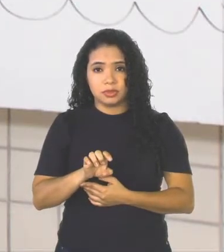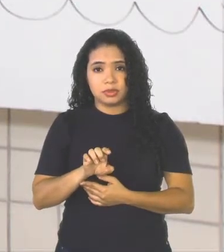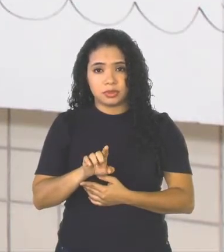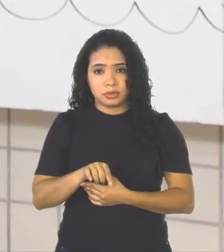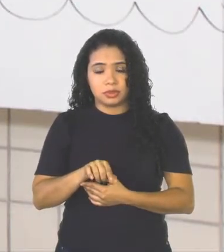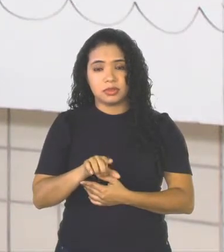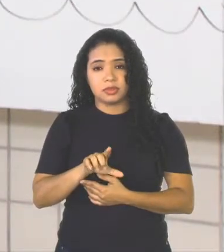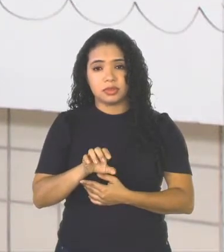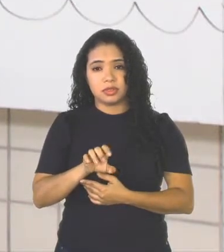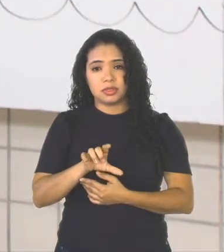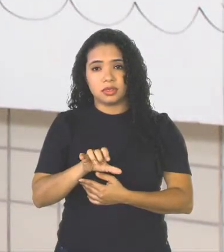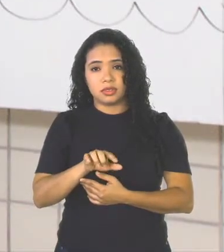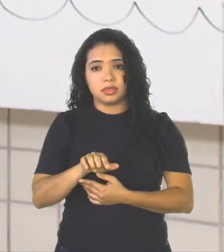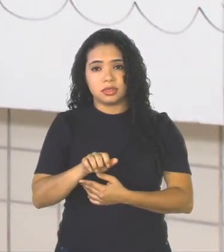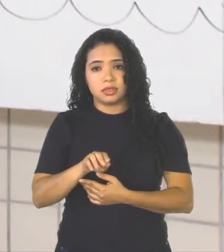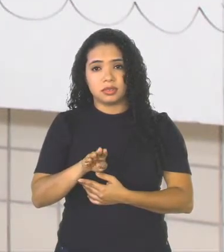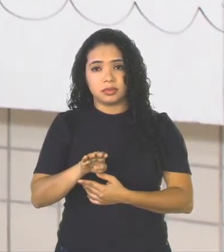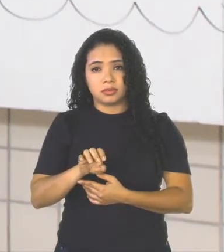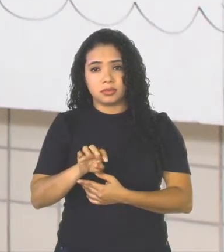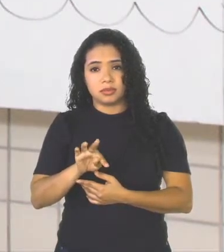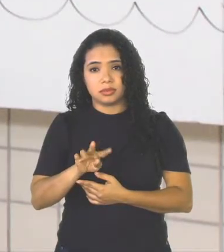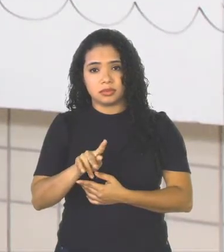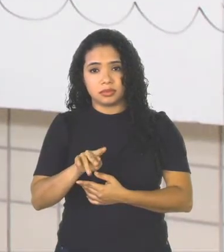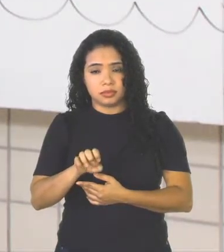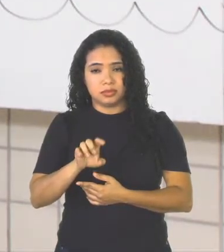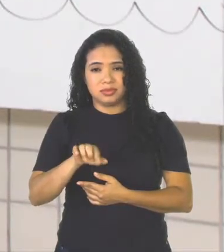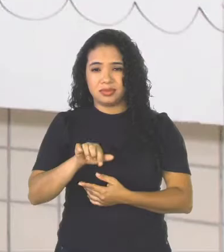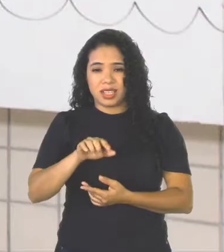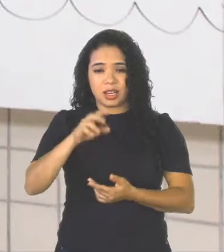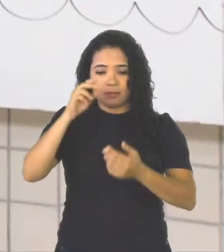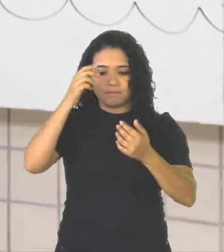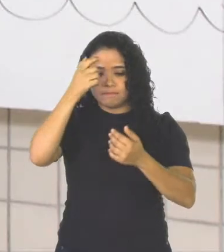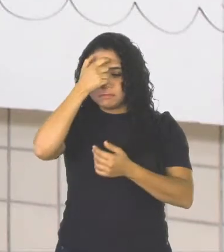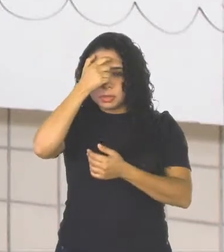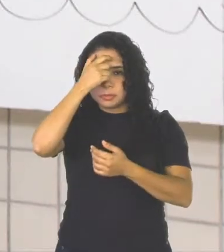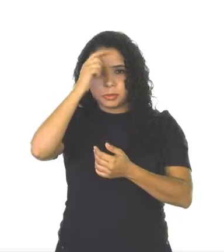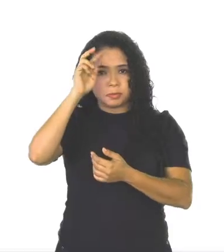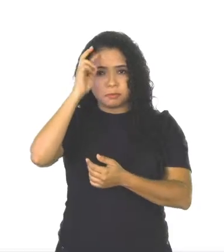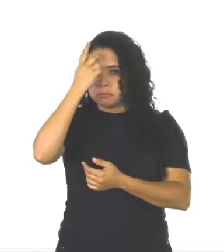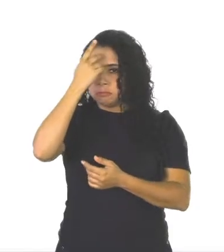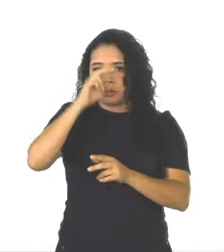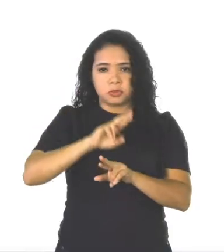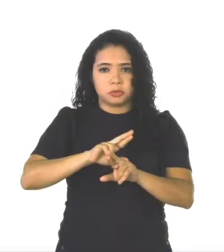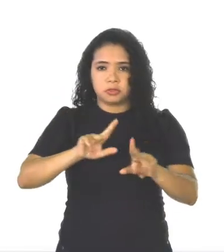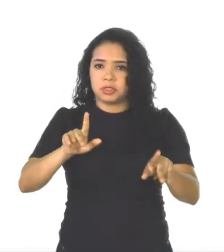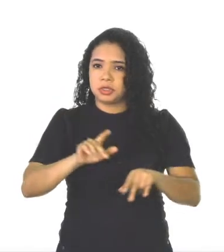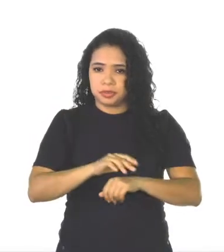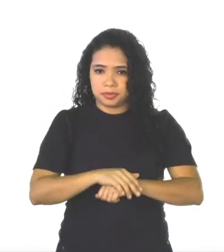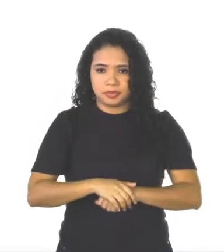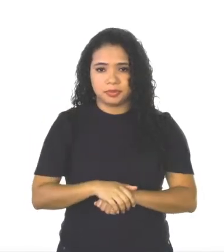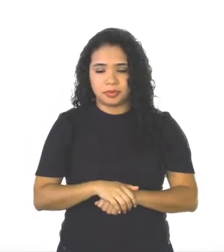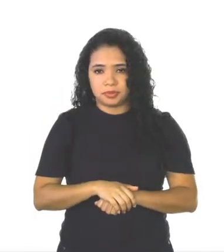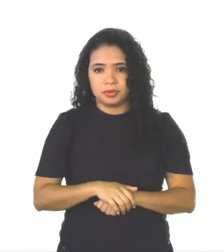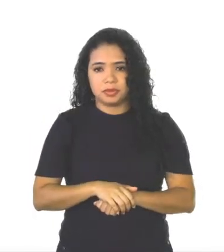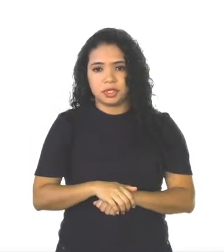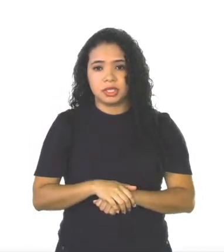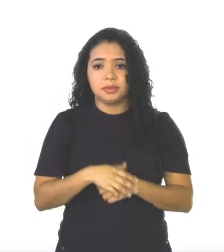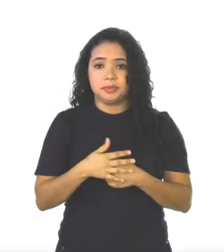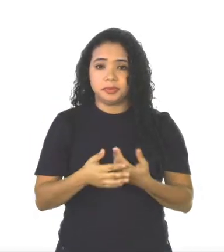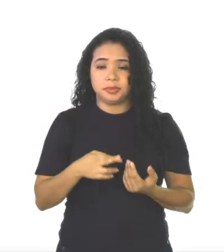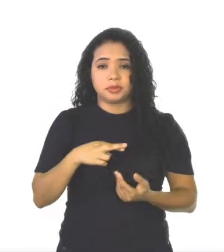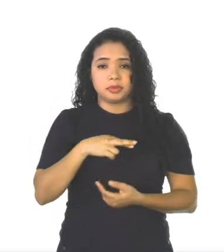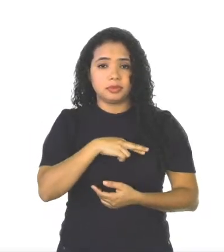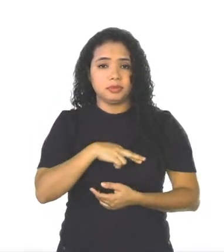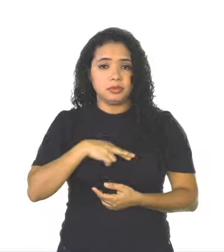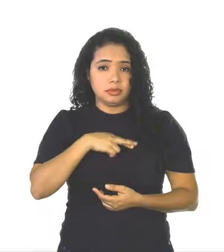ela é totalmente ao contrário, né, dessa visão social dessa época. A trama do romance se desenrola